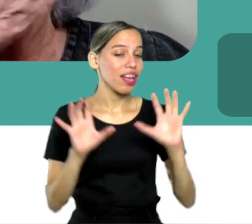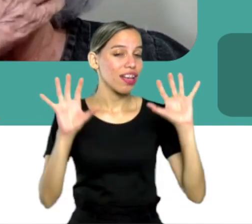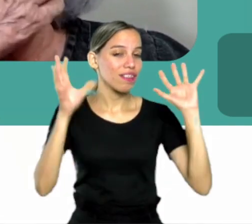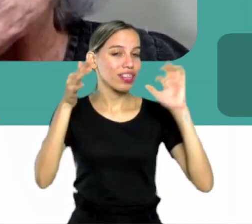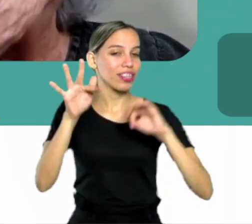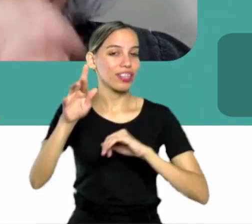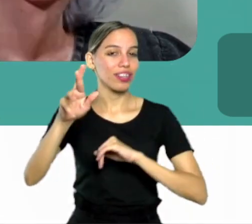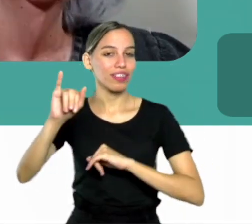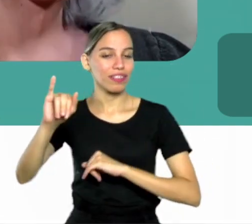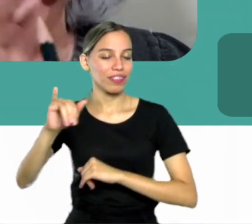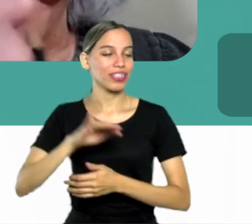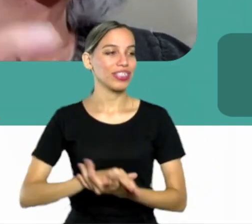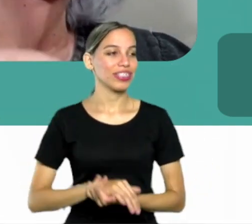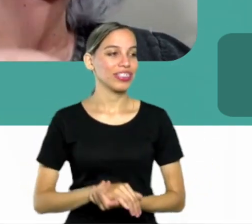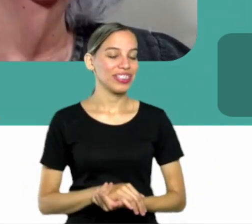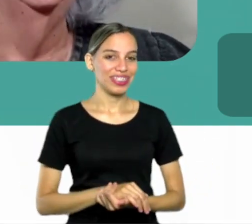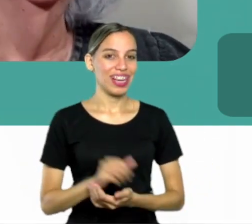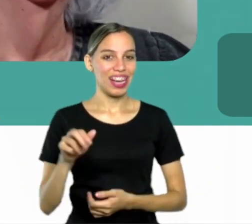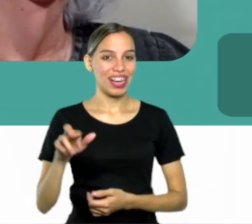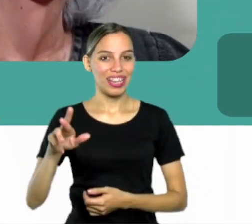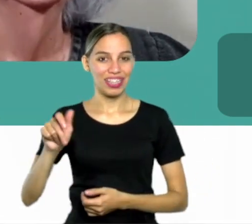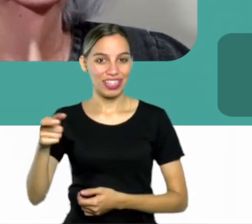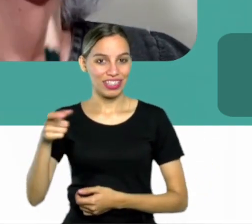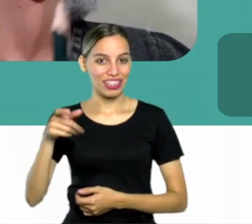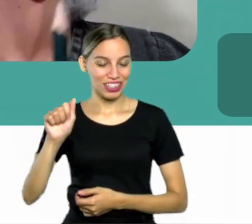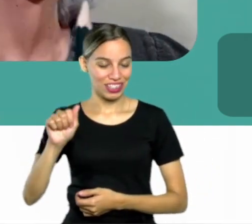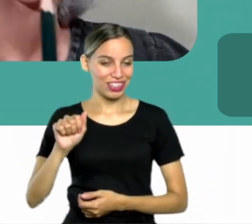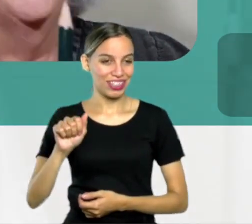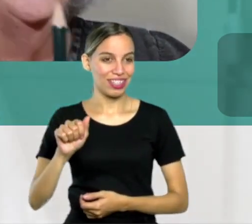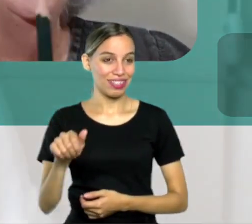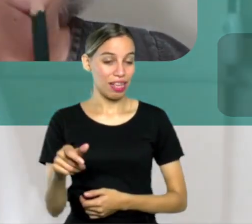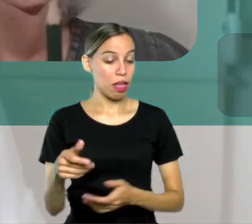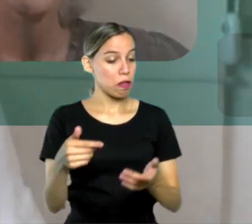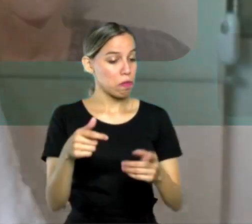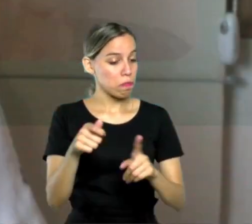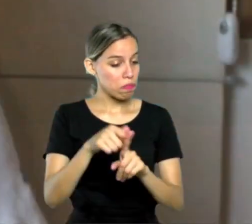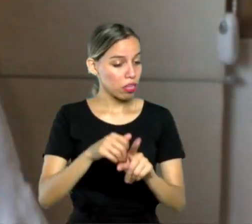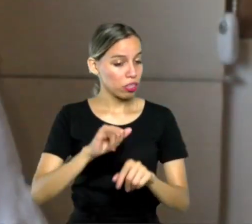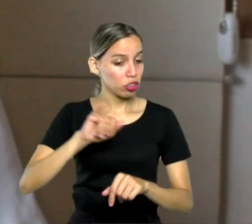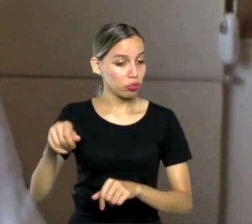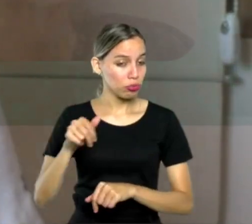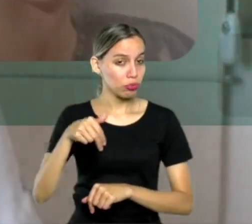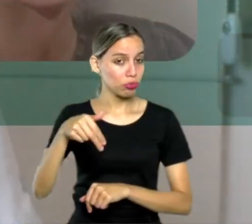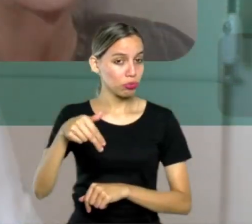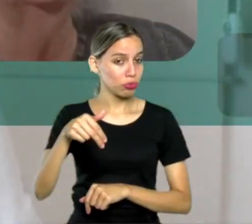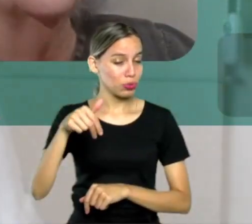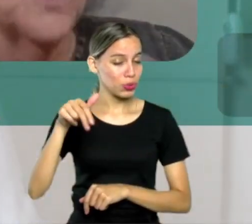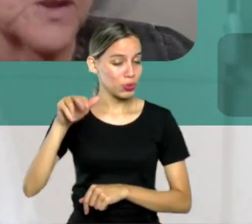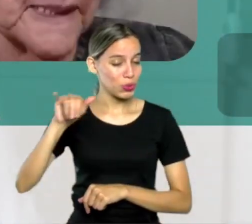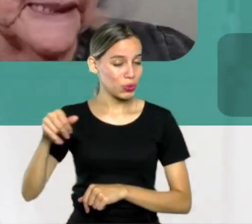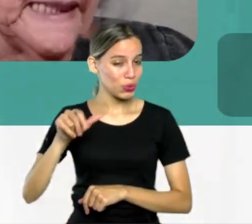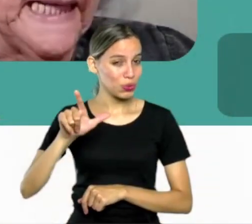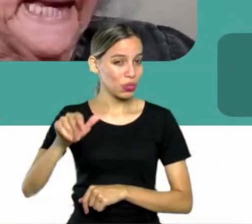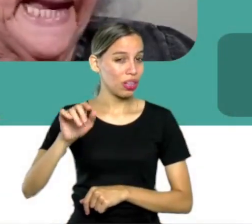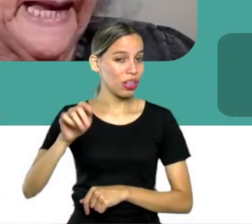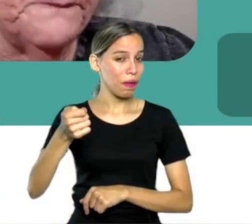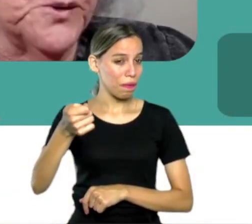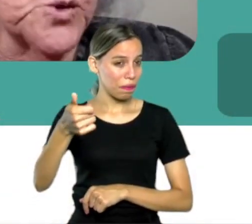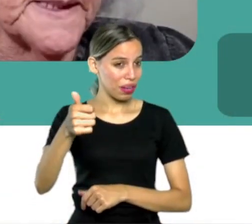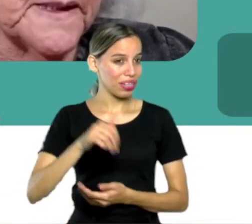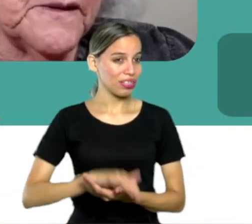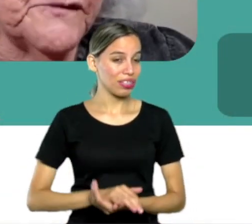fazer essa... em julho você virá, né? Isso. Então tá. Eu esqueci de falar uma coisa. Sim.